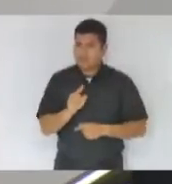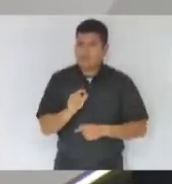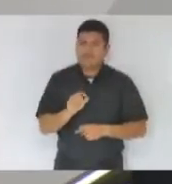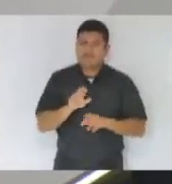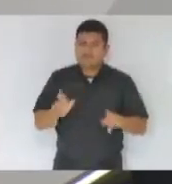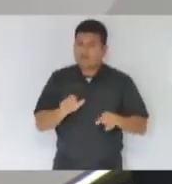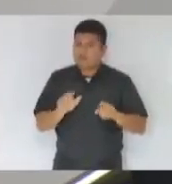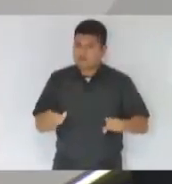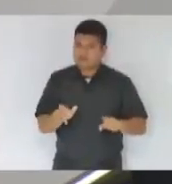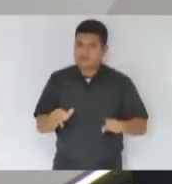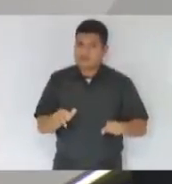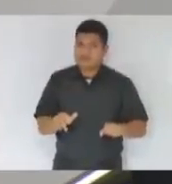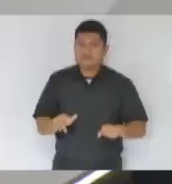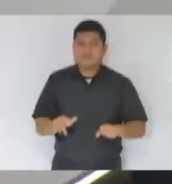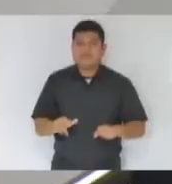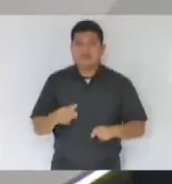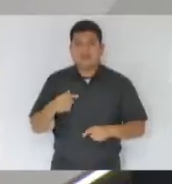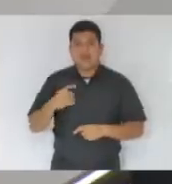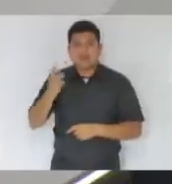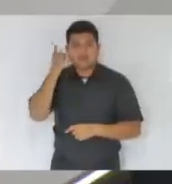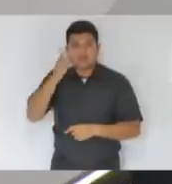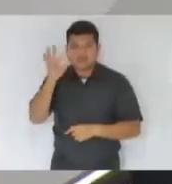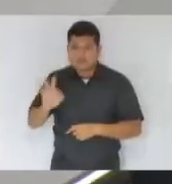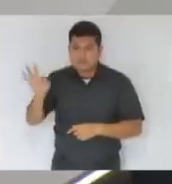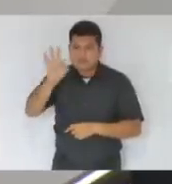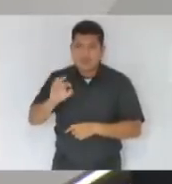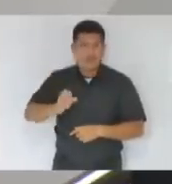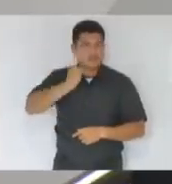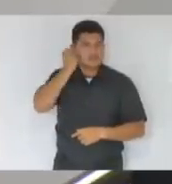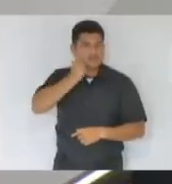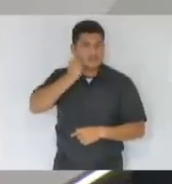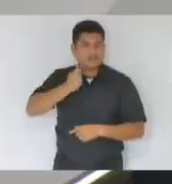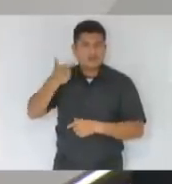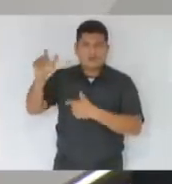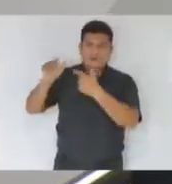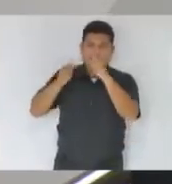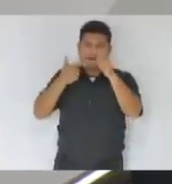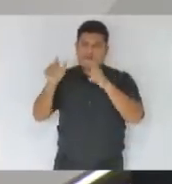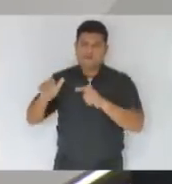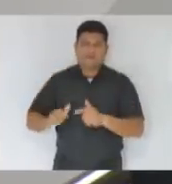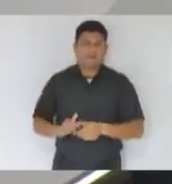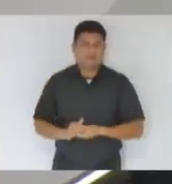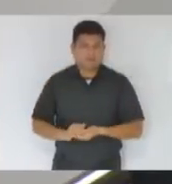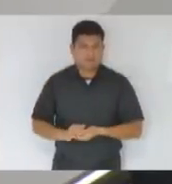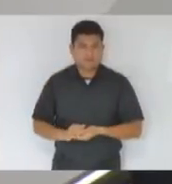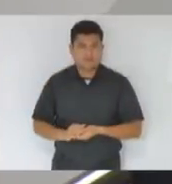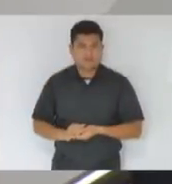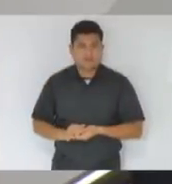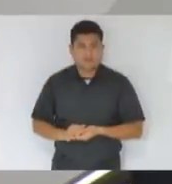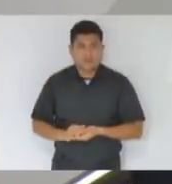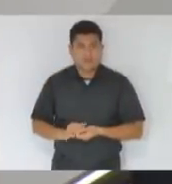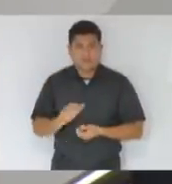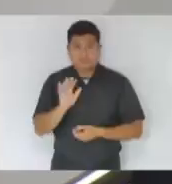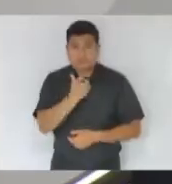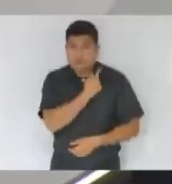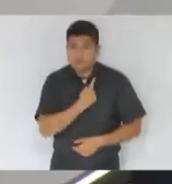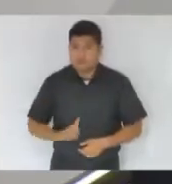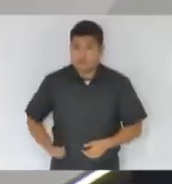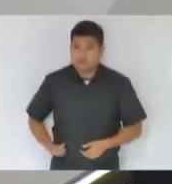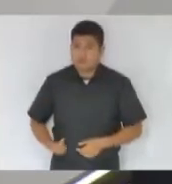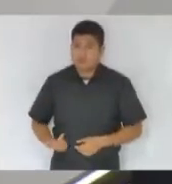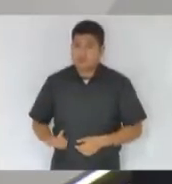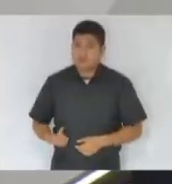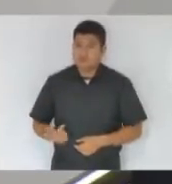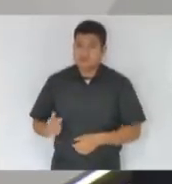Assembleia, vendo o deputado federal, vendo o senador, aquela história toda. Quando o governador fez